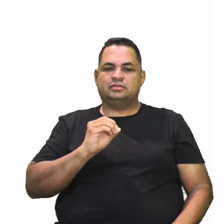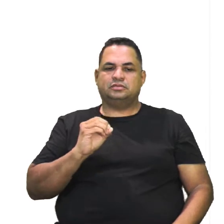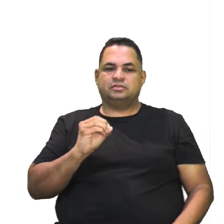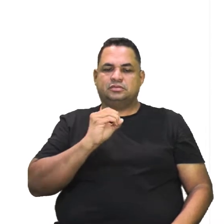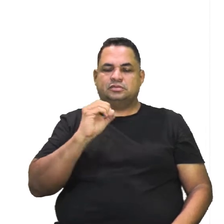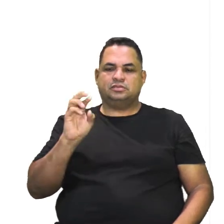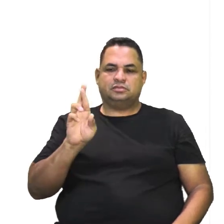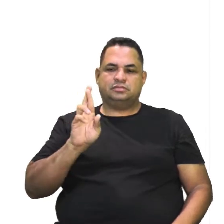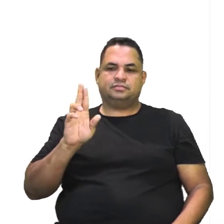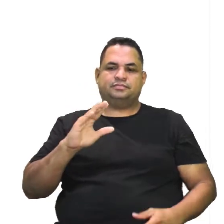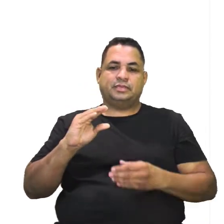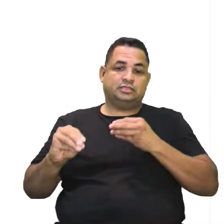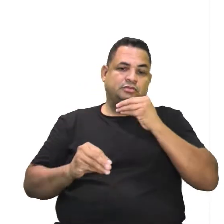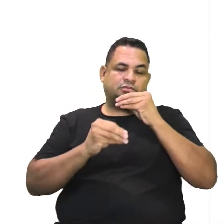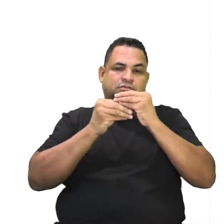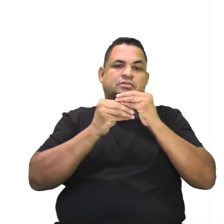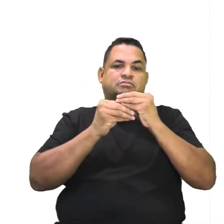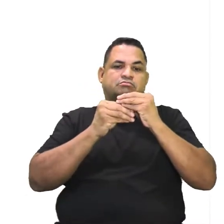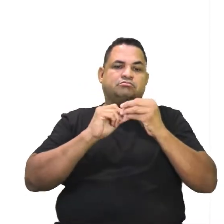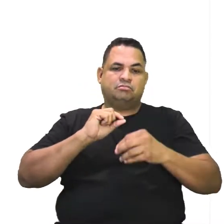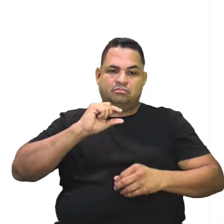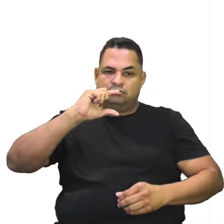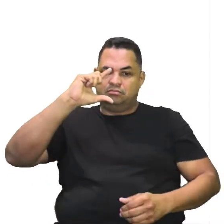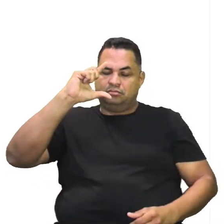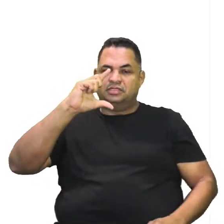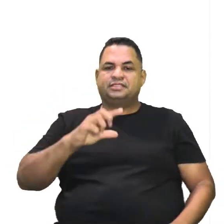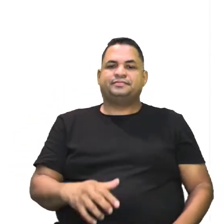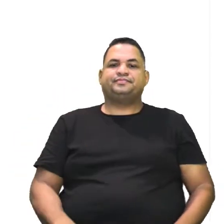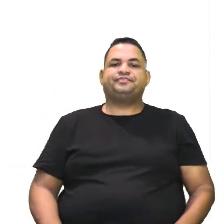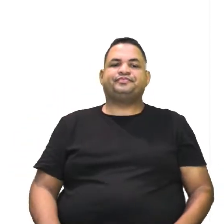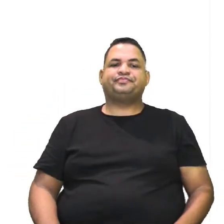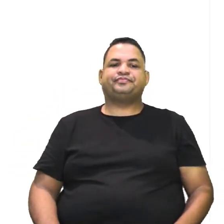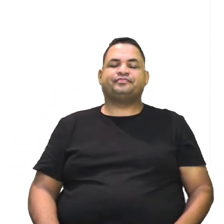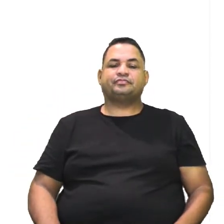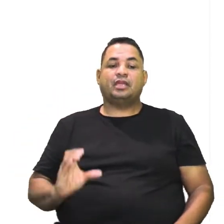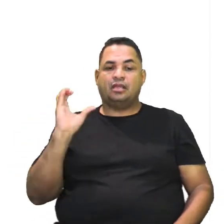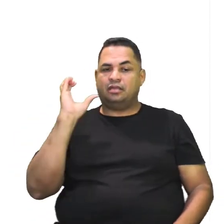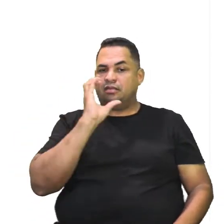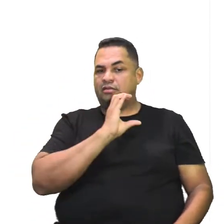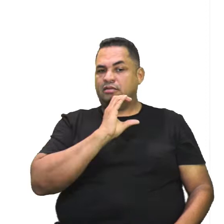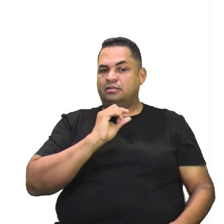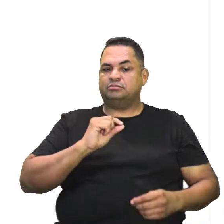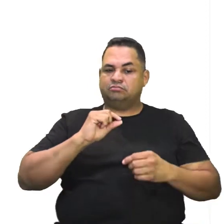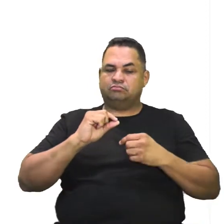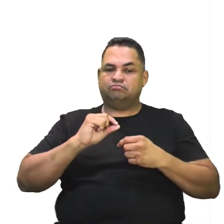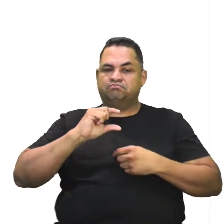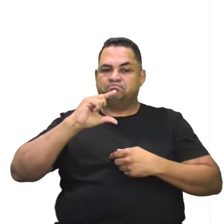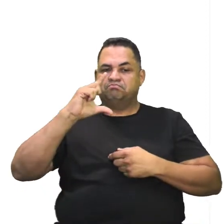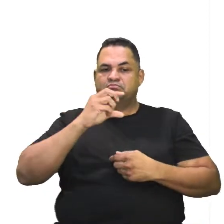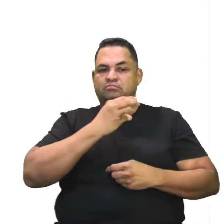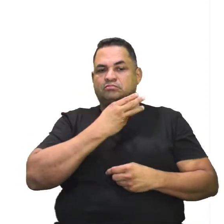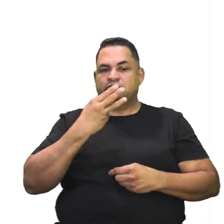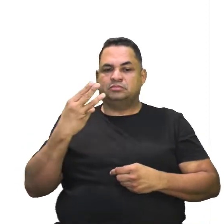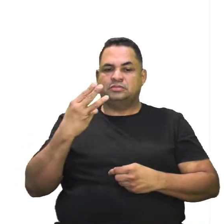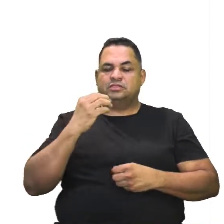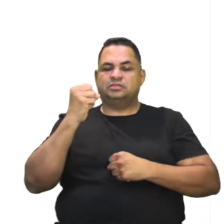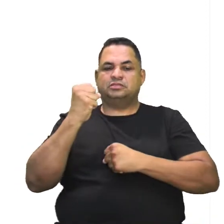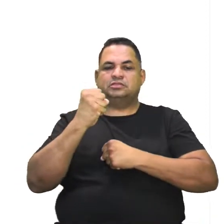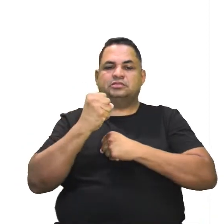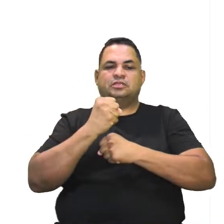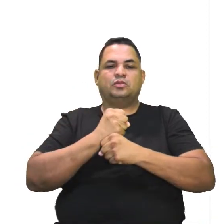temos um acréscimo maior, diferenciado, né? Aumentou Já tá 5.600 agora. Já está indo mais rápido esse crescimento, né? No terceiro